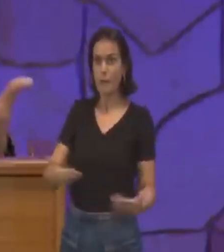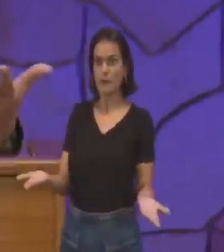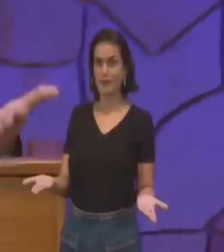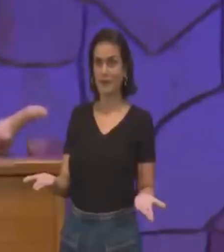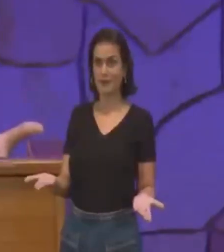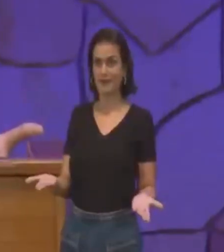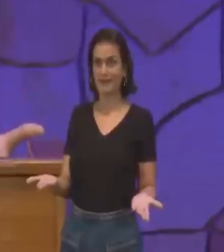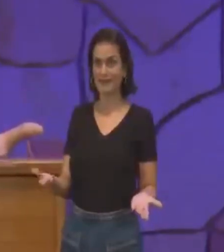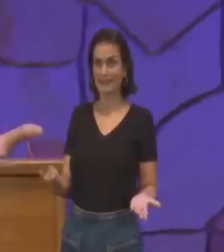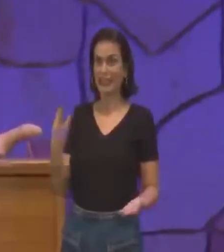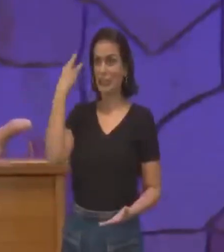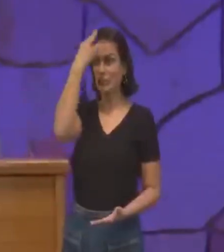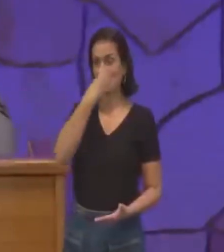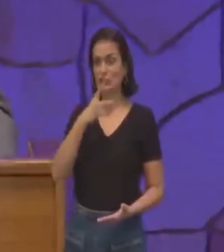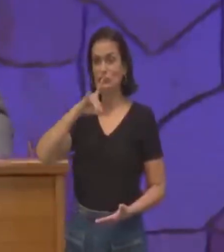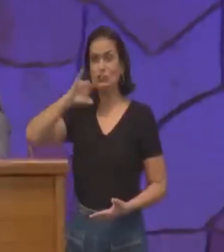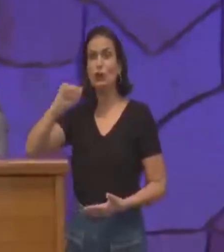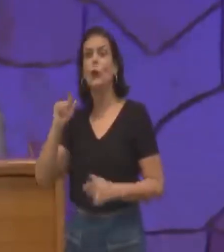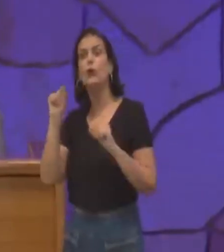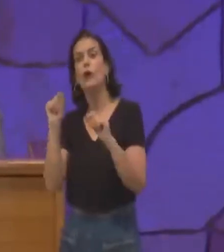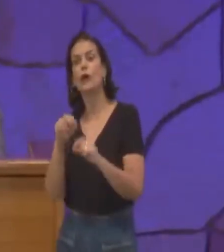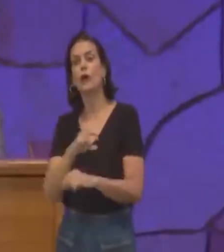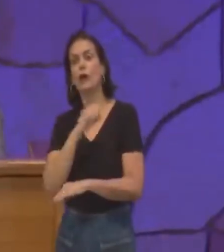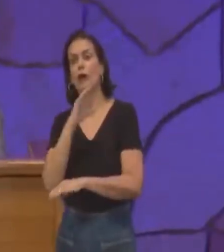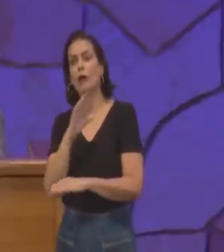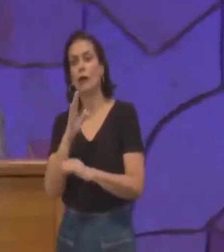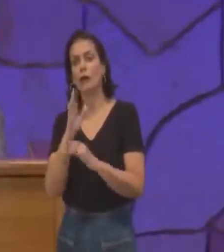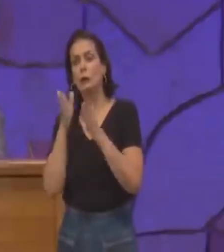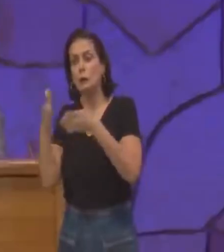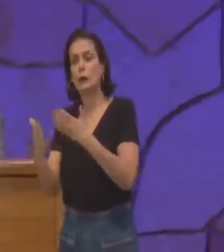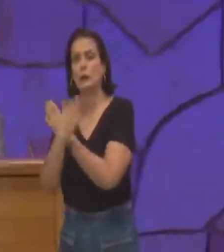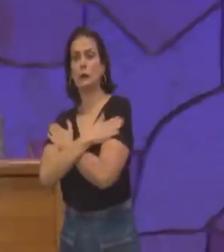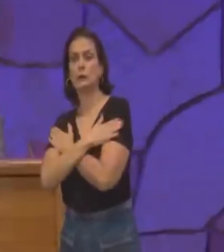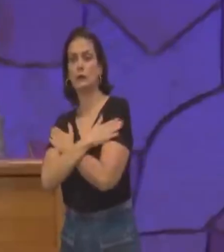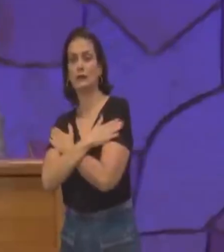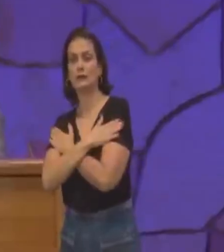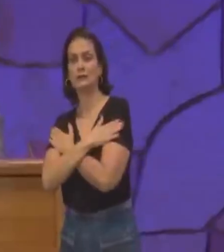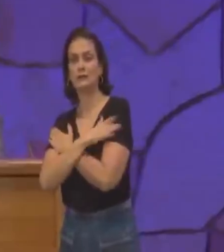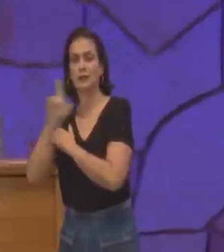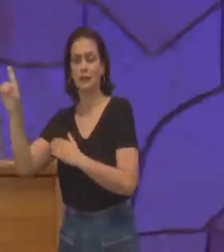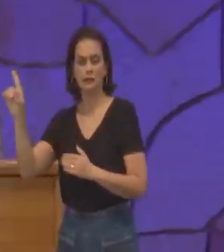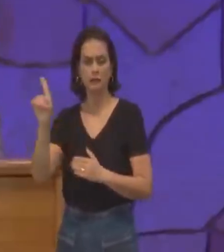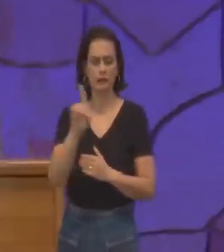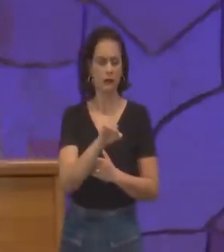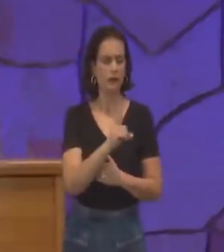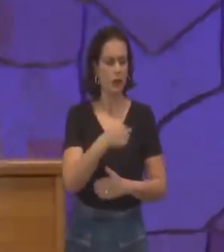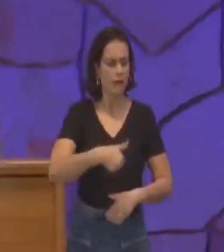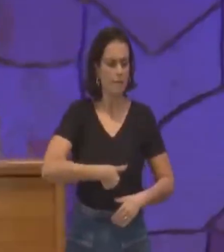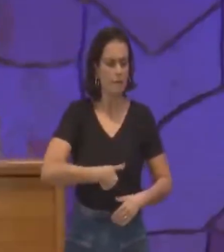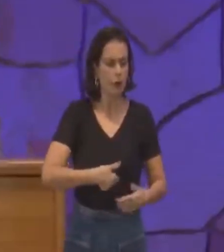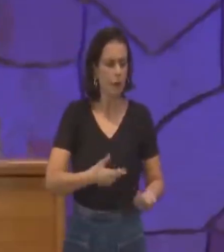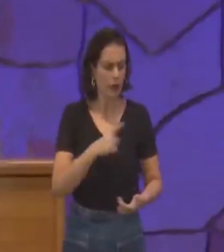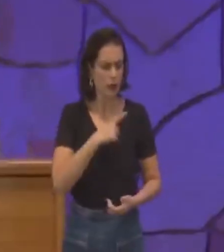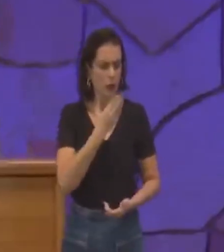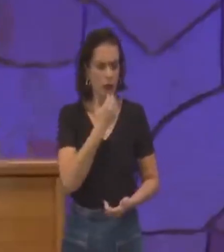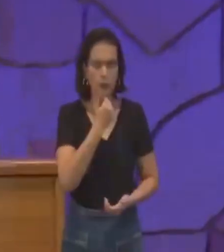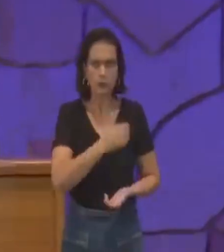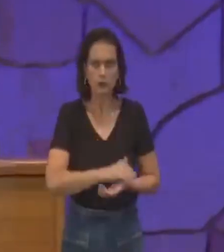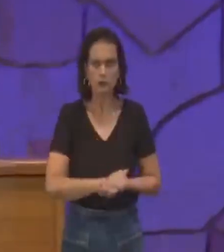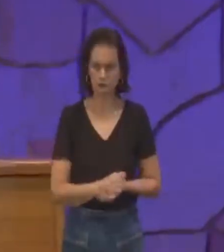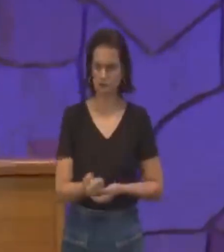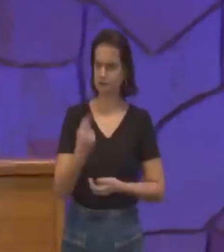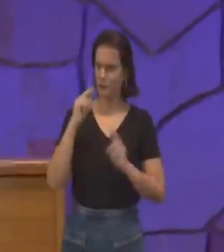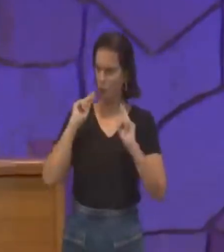Ele se apresenta aos seus discípulos e se dá a conhecer. Então, pensar em educação teológica é pensar